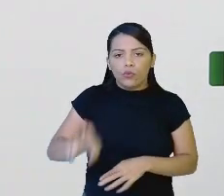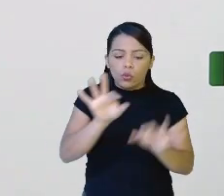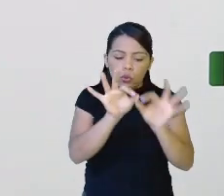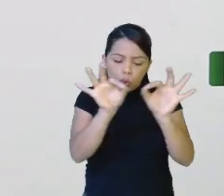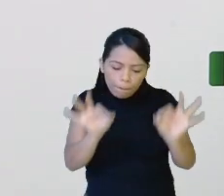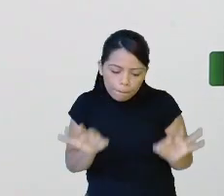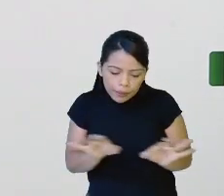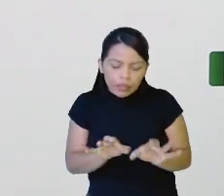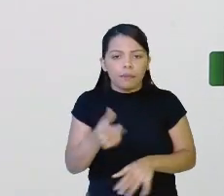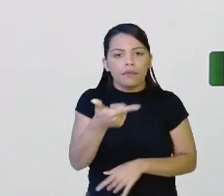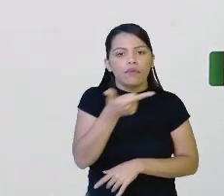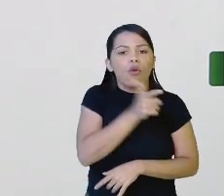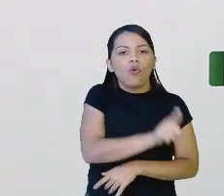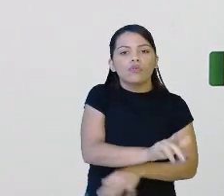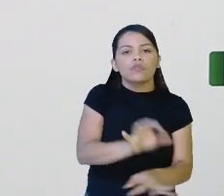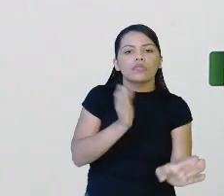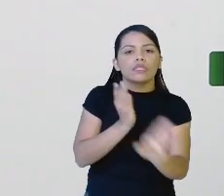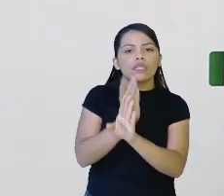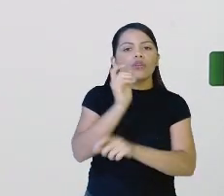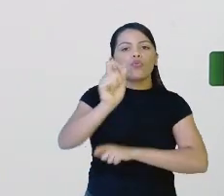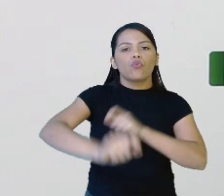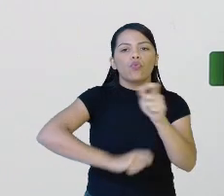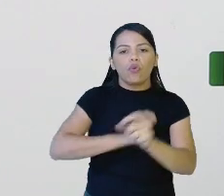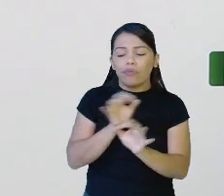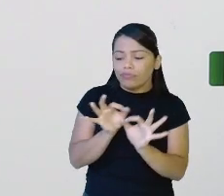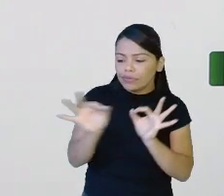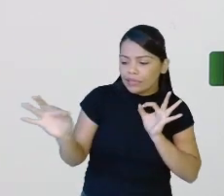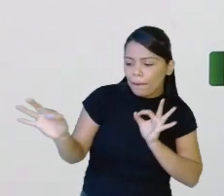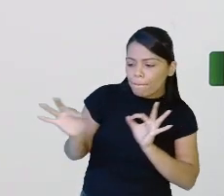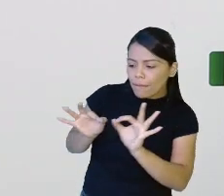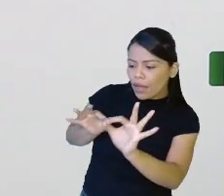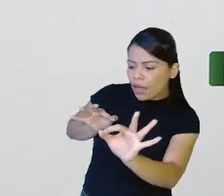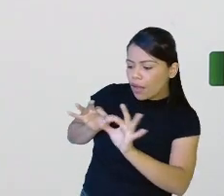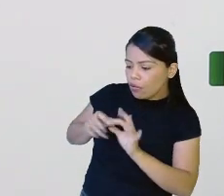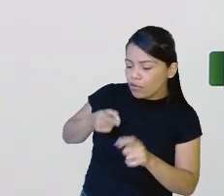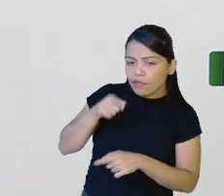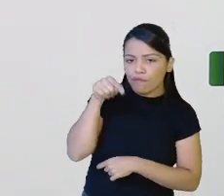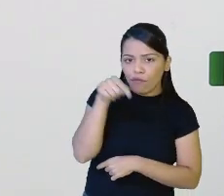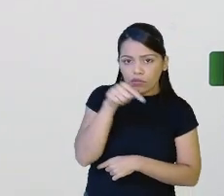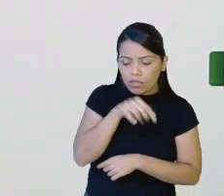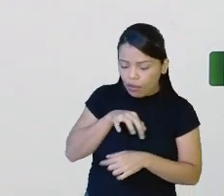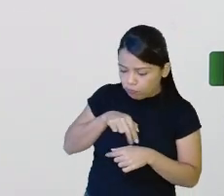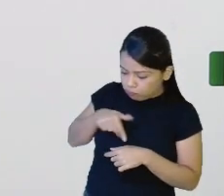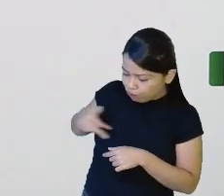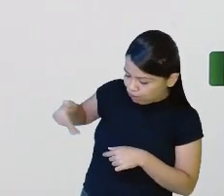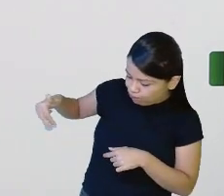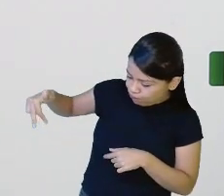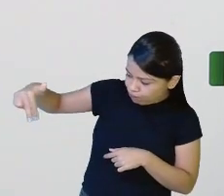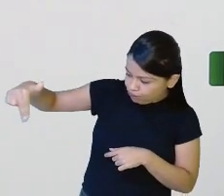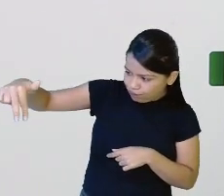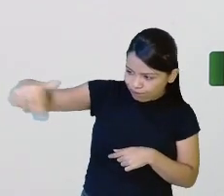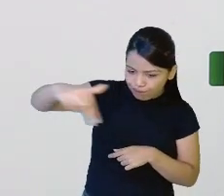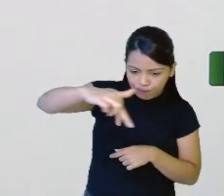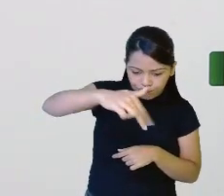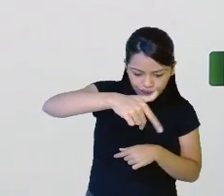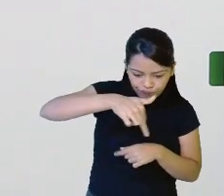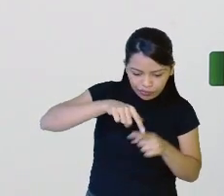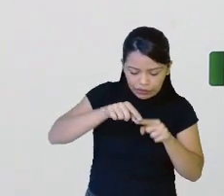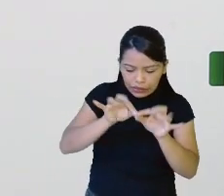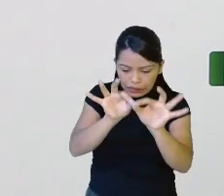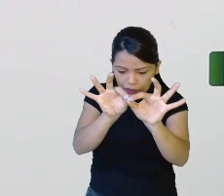para conseguir encontrar a distância que você percorreu ao caminhar por fora daquele campo,